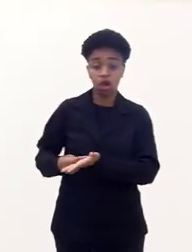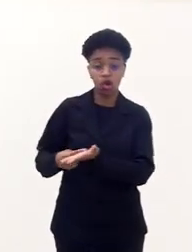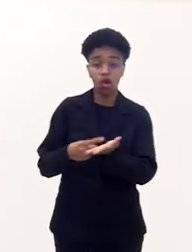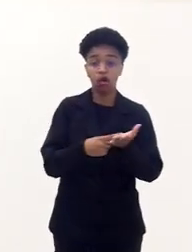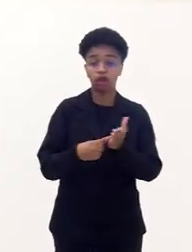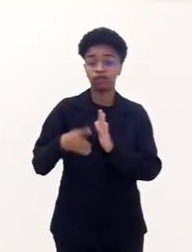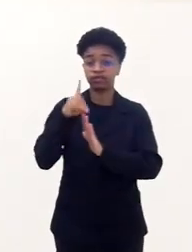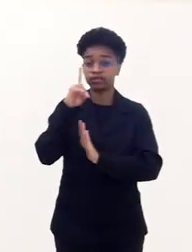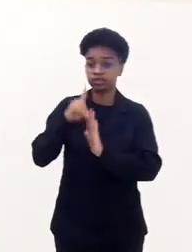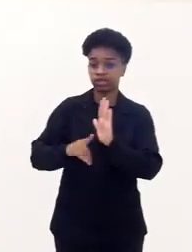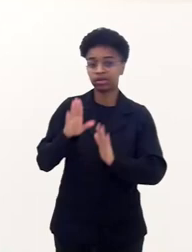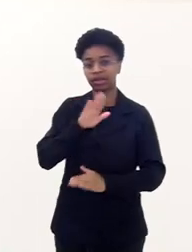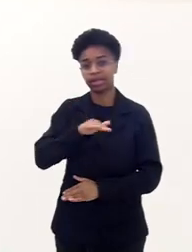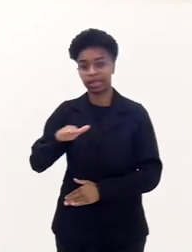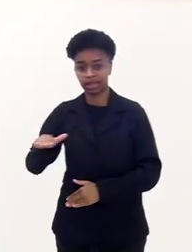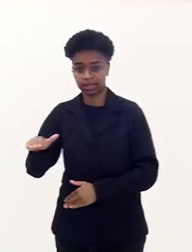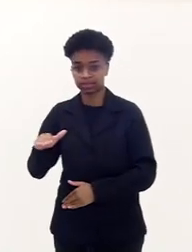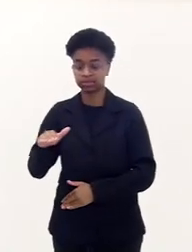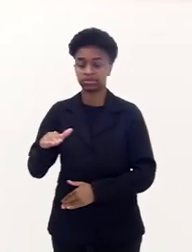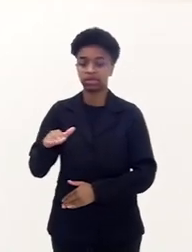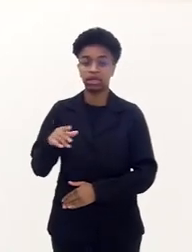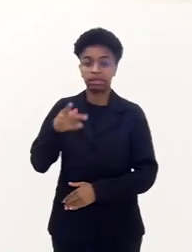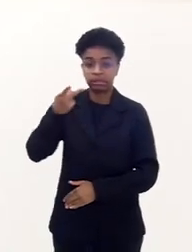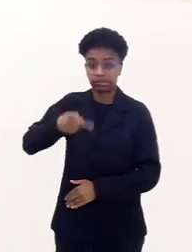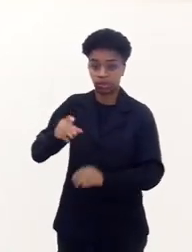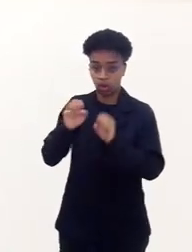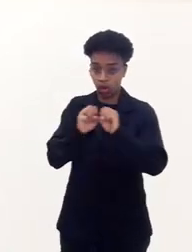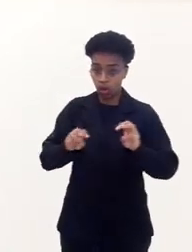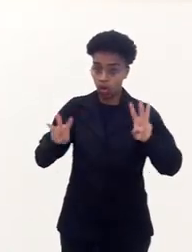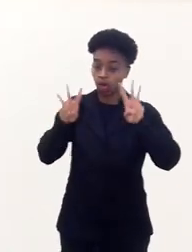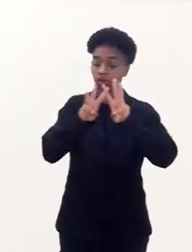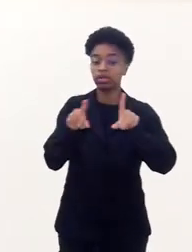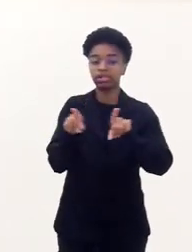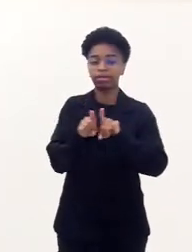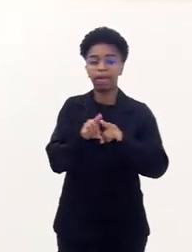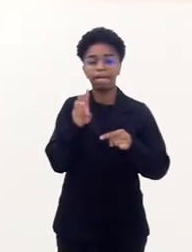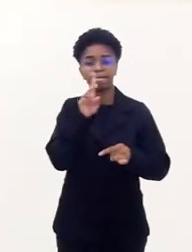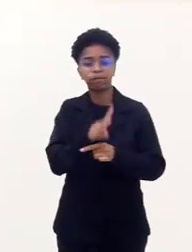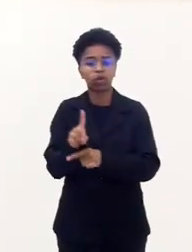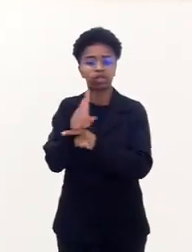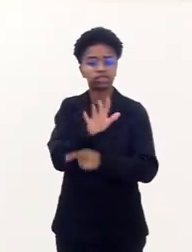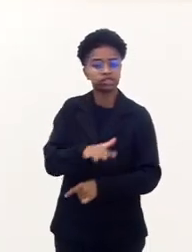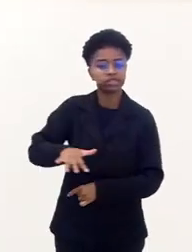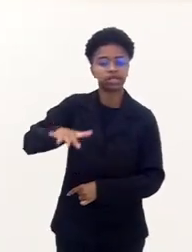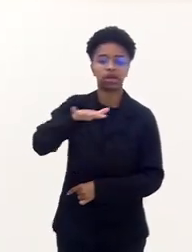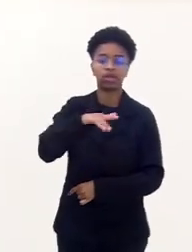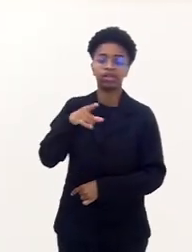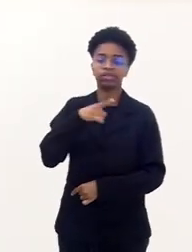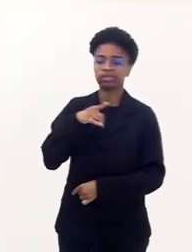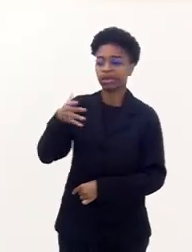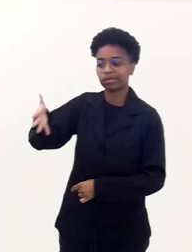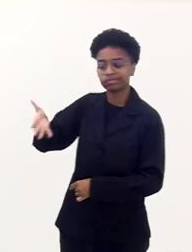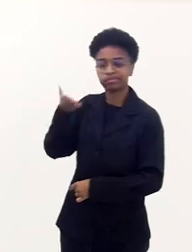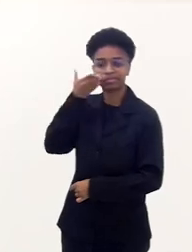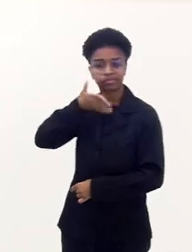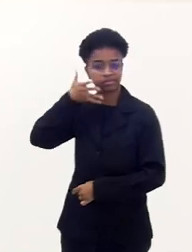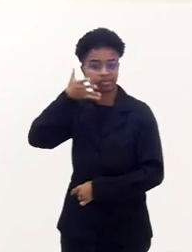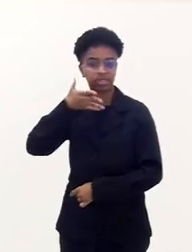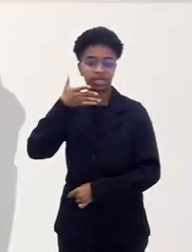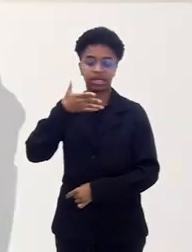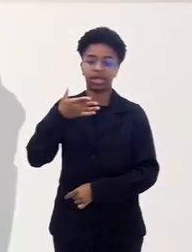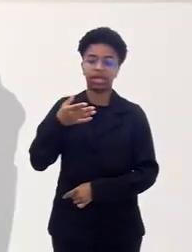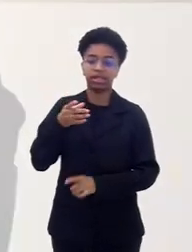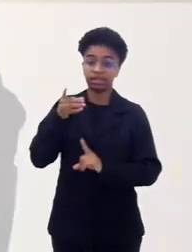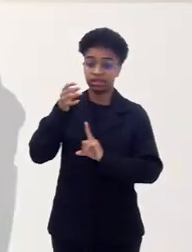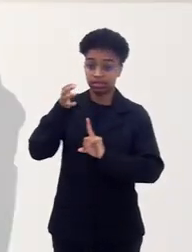convenção dos Direitos da Criança da ONU e a proteção integral tivemos aqui a contribuição do desembargador Ciro